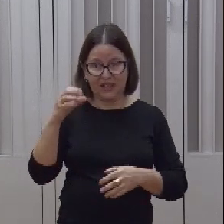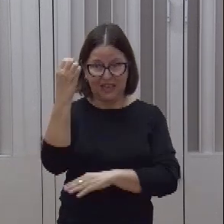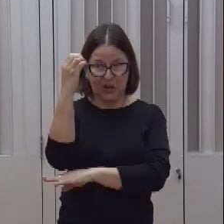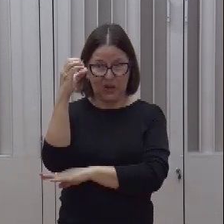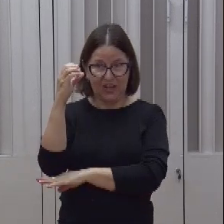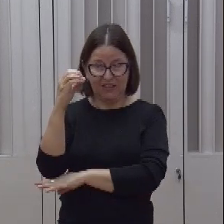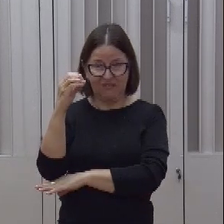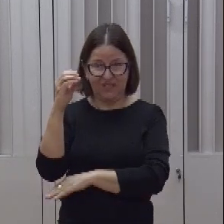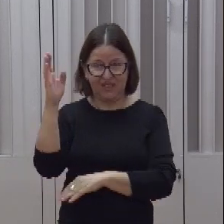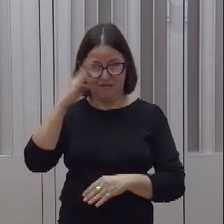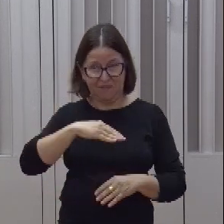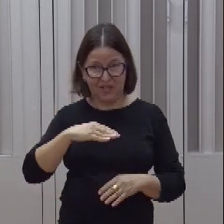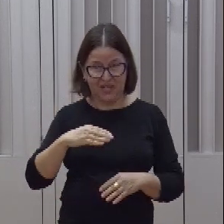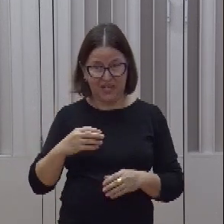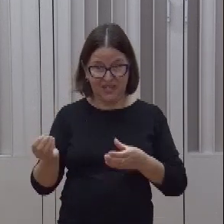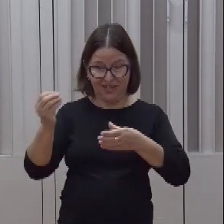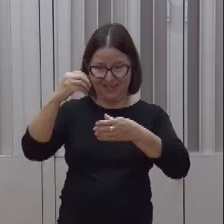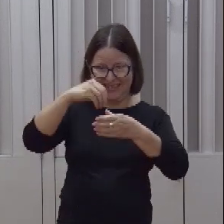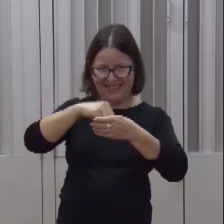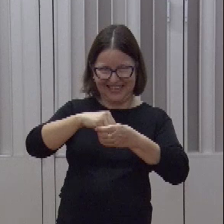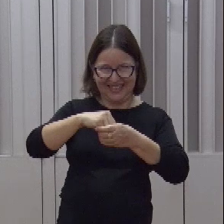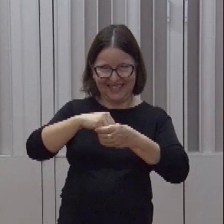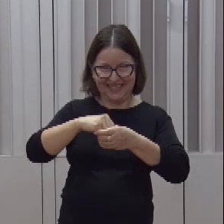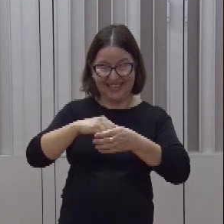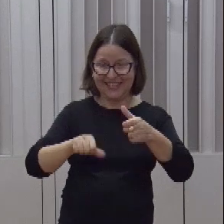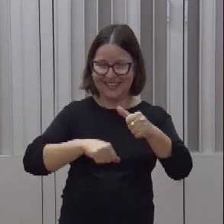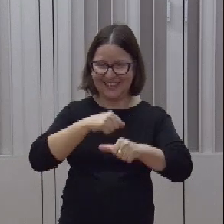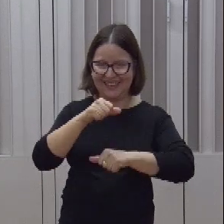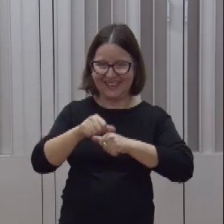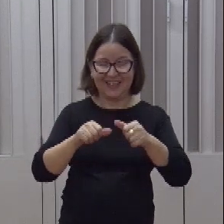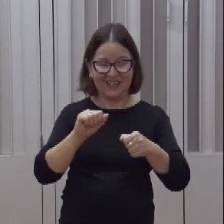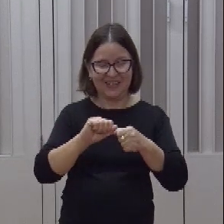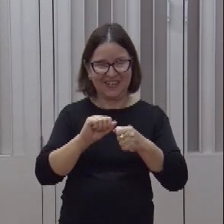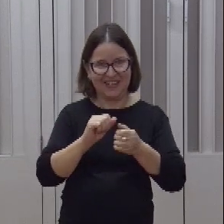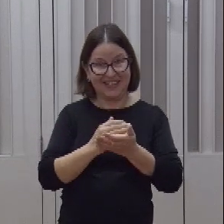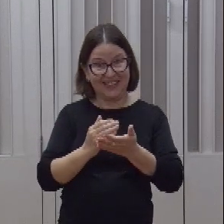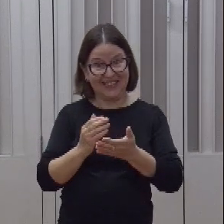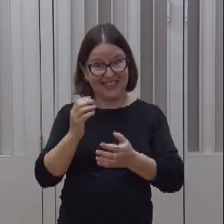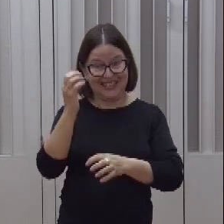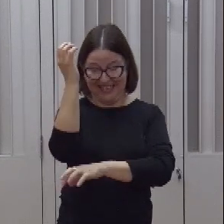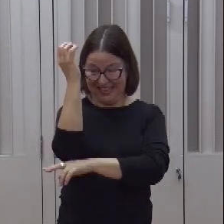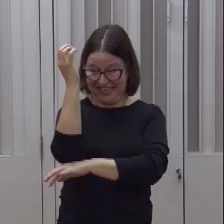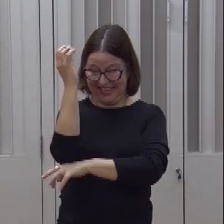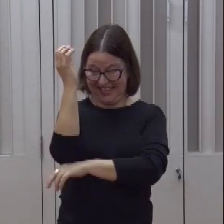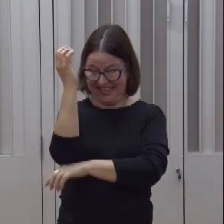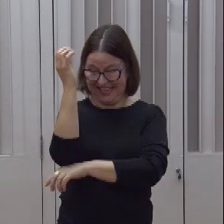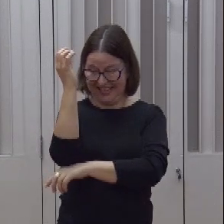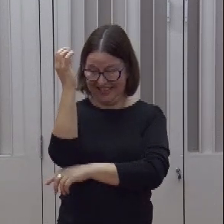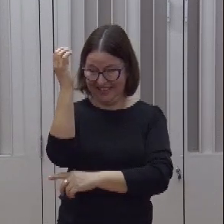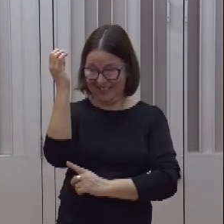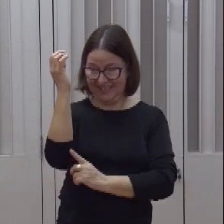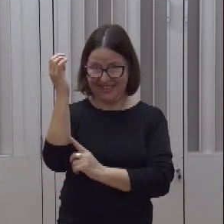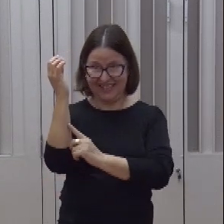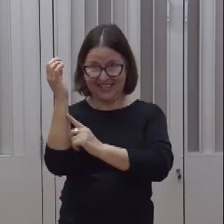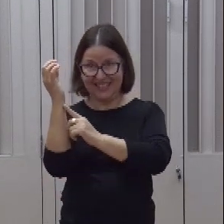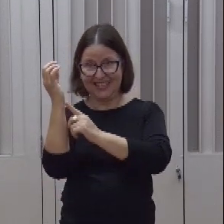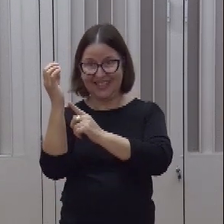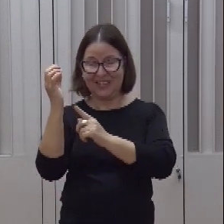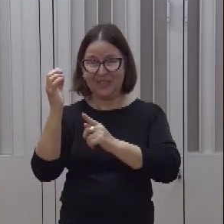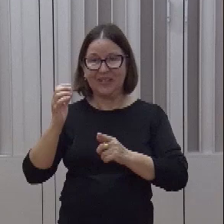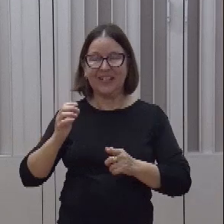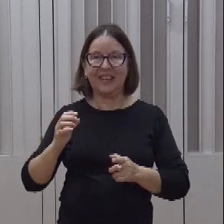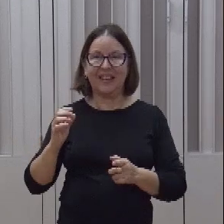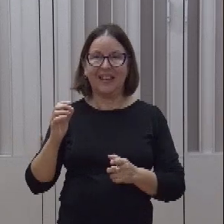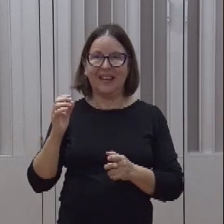foste enxertado em meio deles, e te tornaste participante da raiz e da seiva da oliveira. Aqui ele está